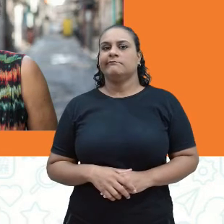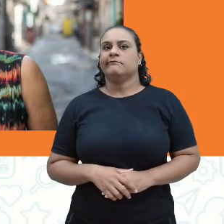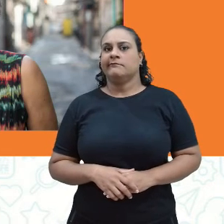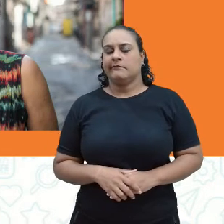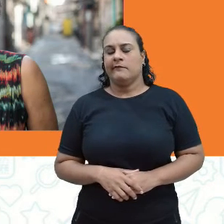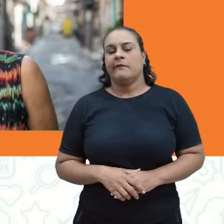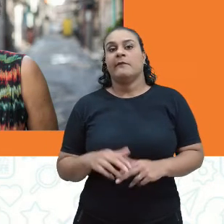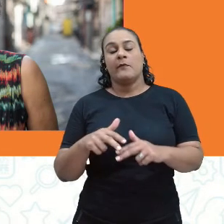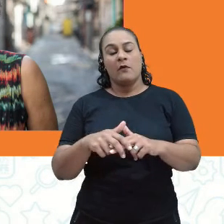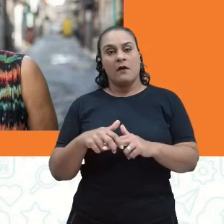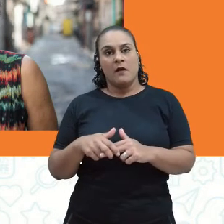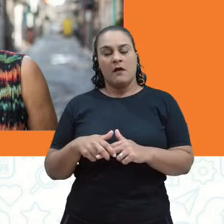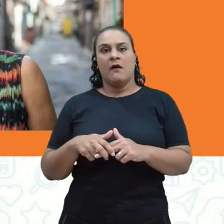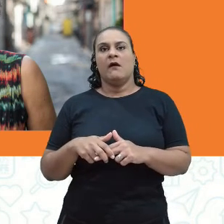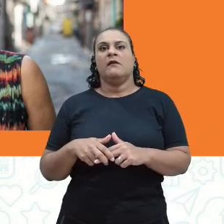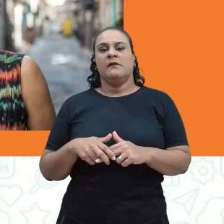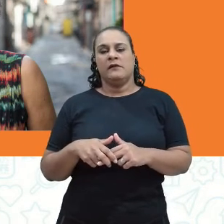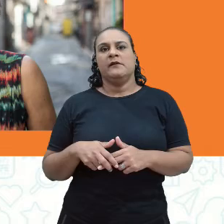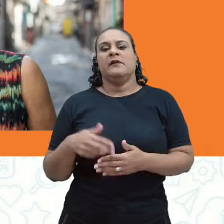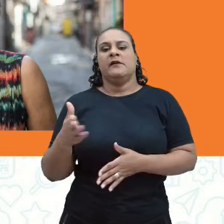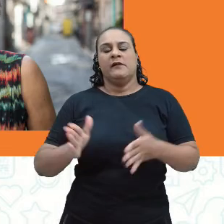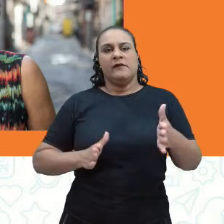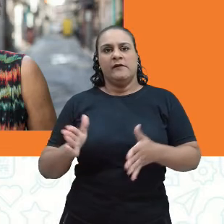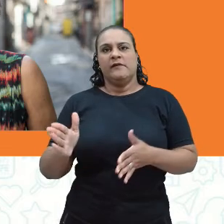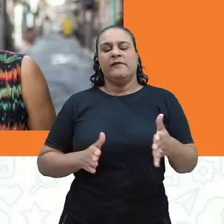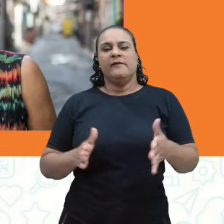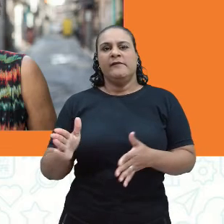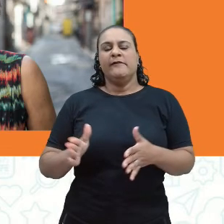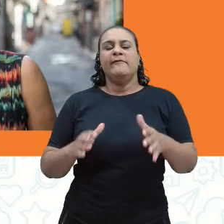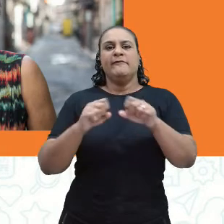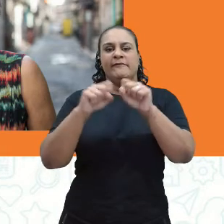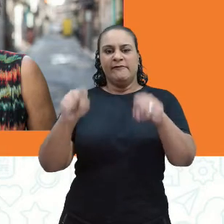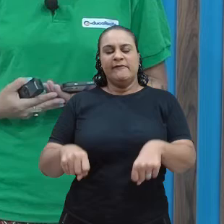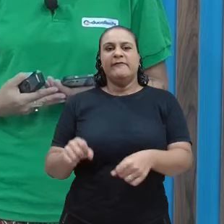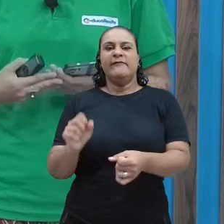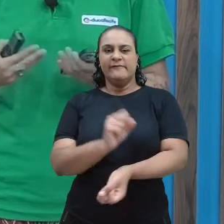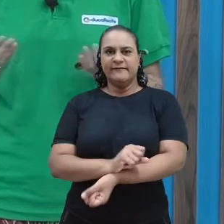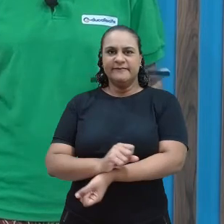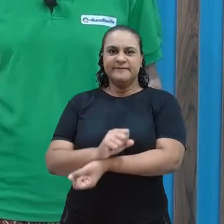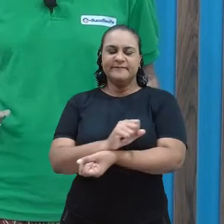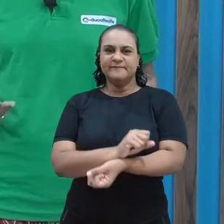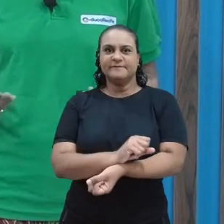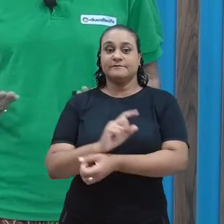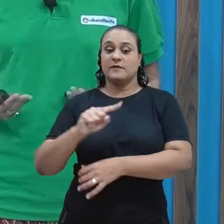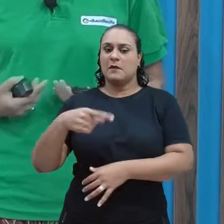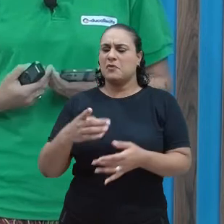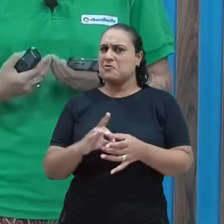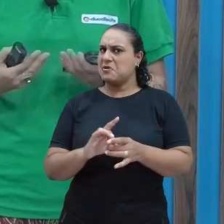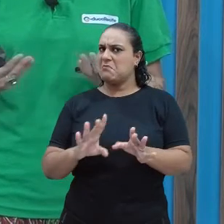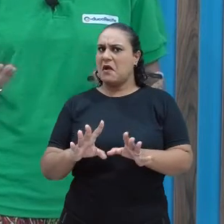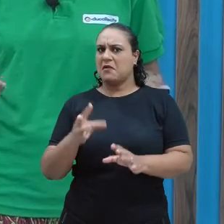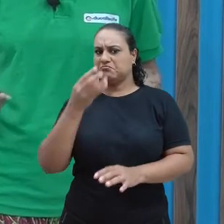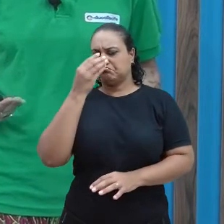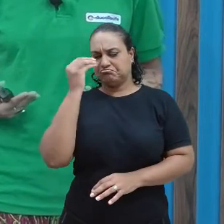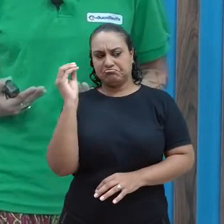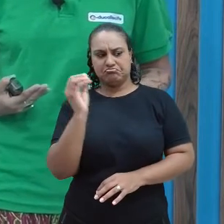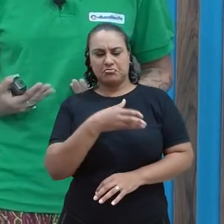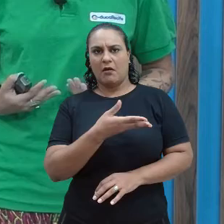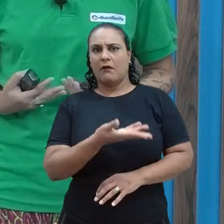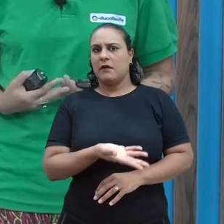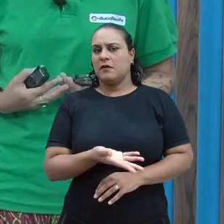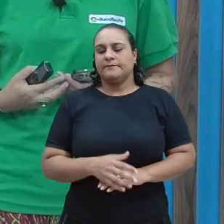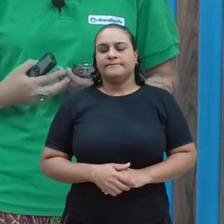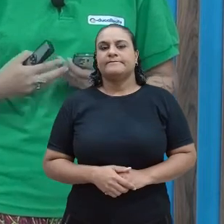aí que a gente falou do período do sistema escravocrata e depois de libertos ficaram à mercê,